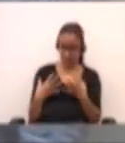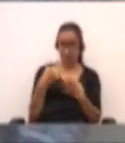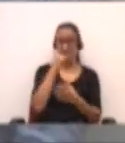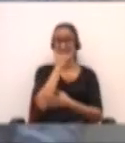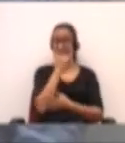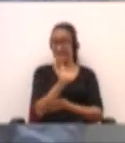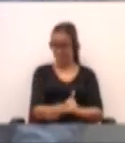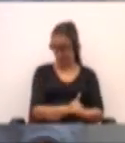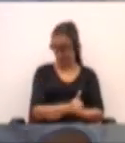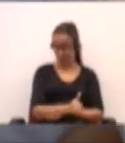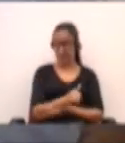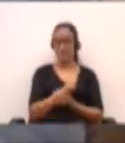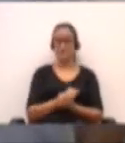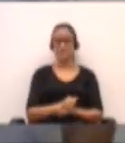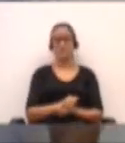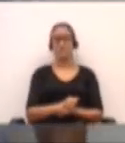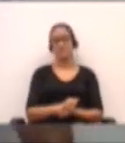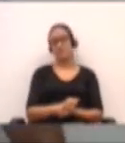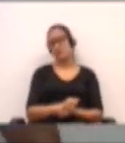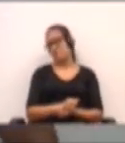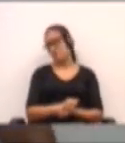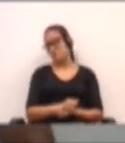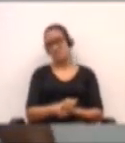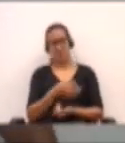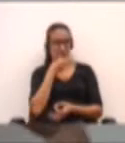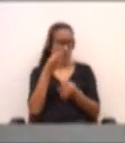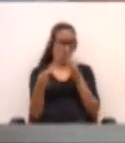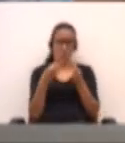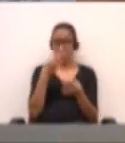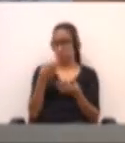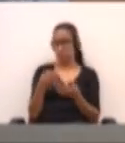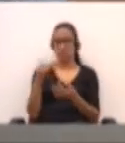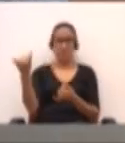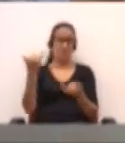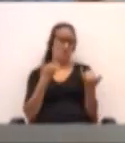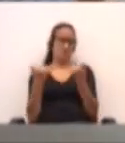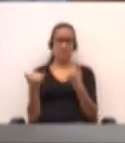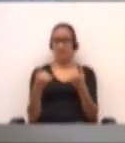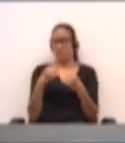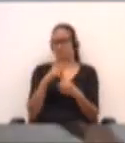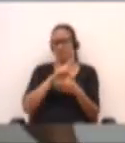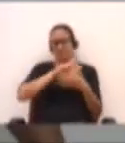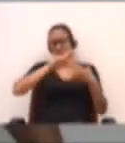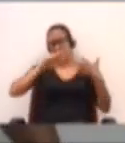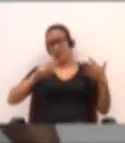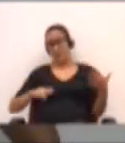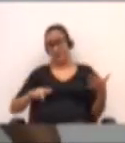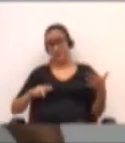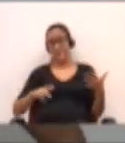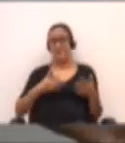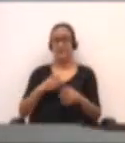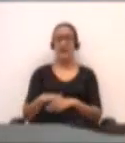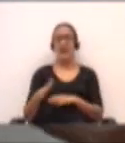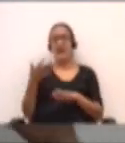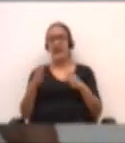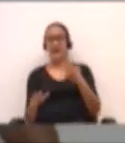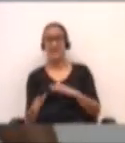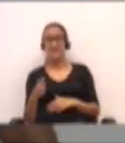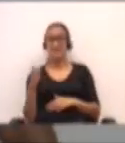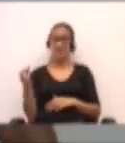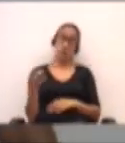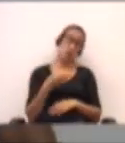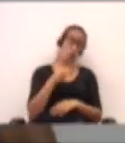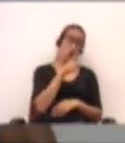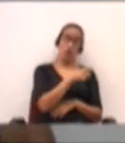elétrica, muitos argumentos aparecem com relação à energia elétrica. Ora, não pode colocar energia elétrica lá, vereador Júlio, porque a área está